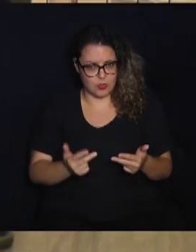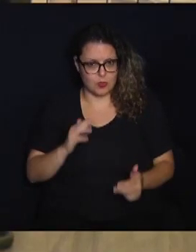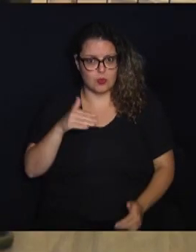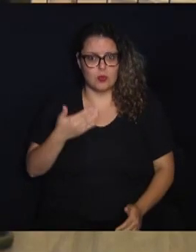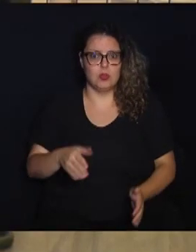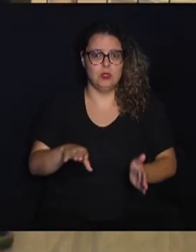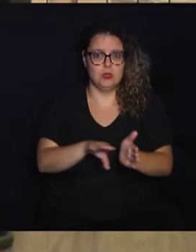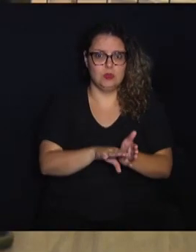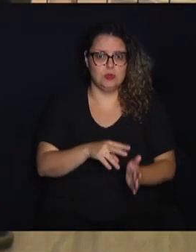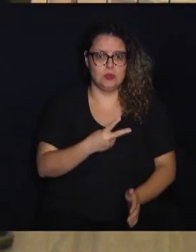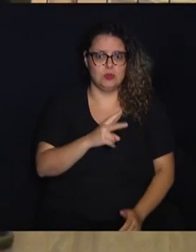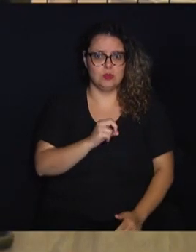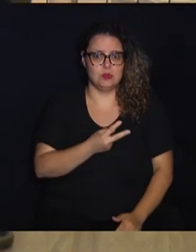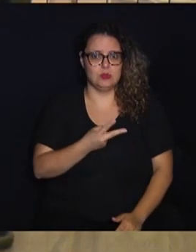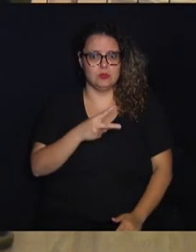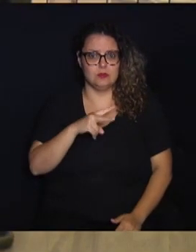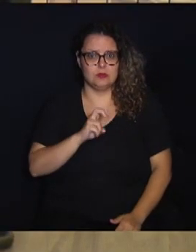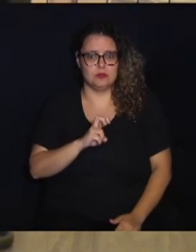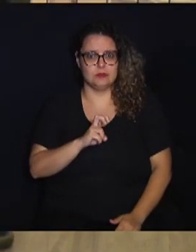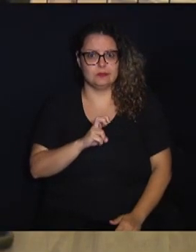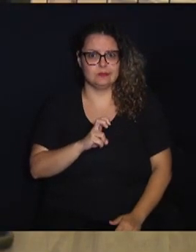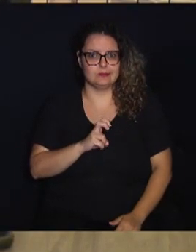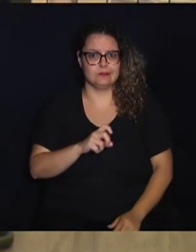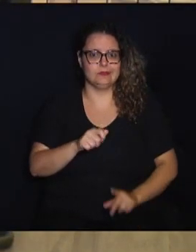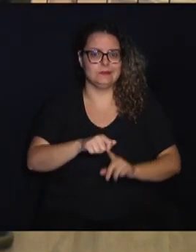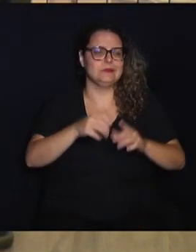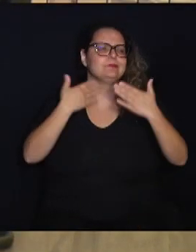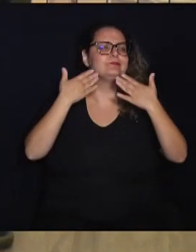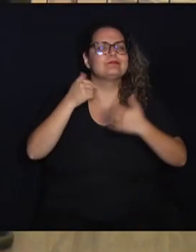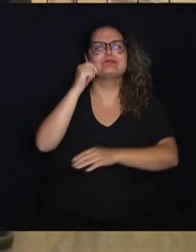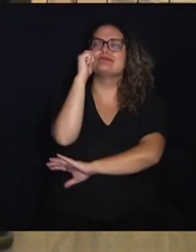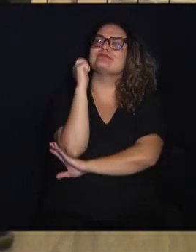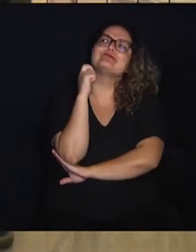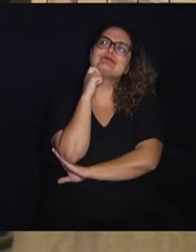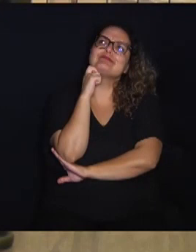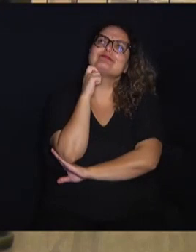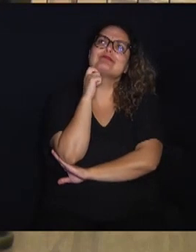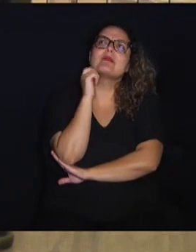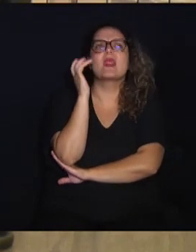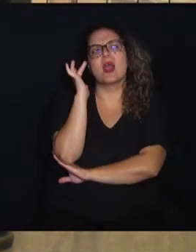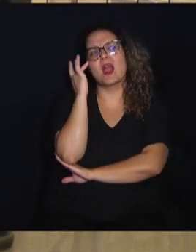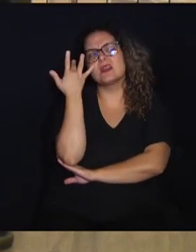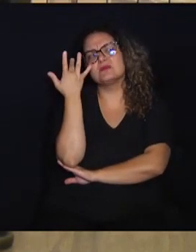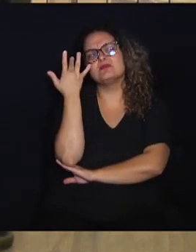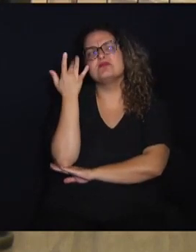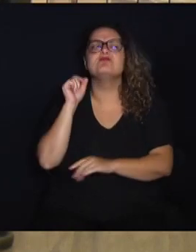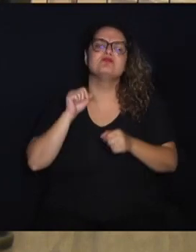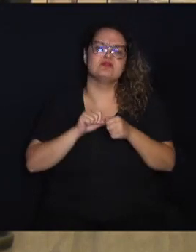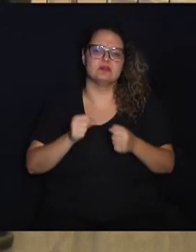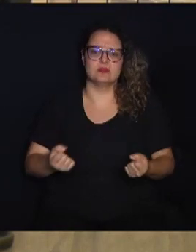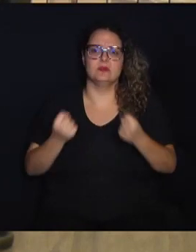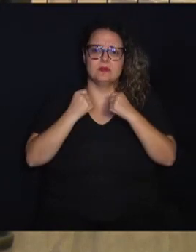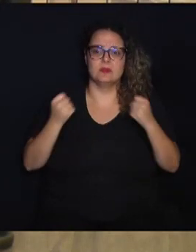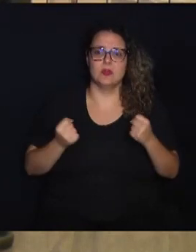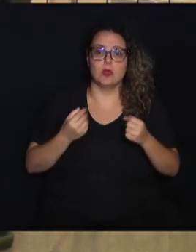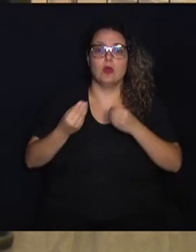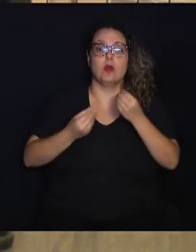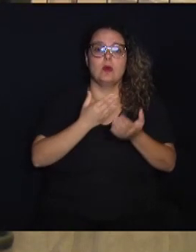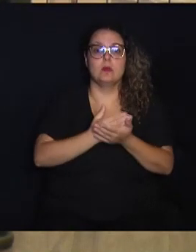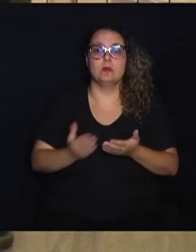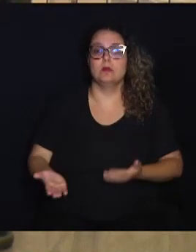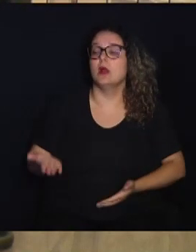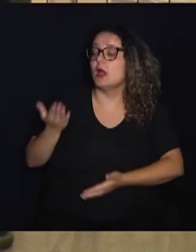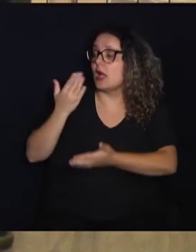em 2025, janeirão, começar a fazer atividade física? Para onde ir? Alimentação.